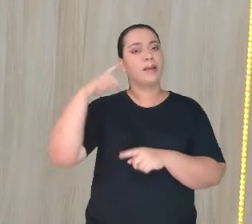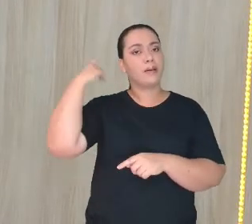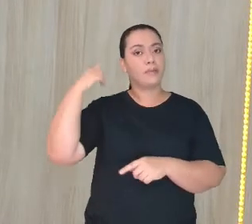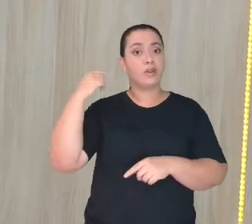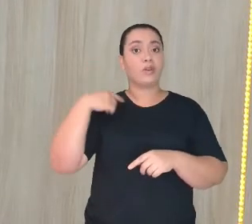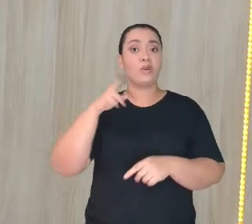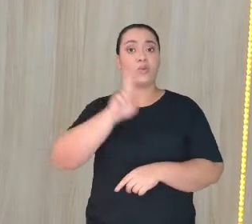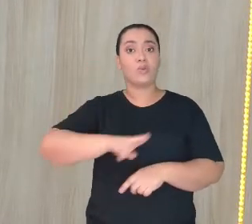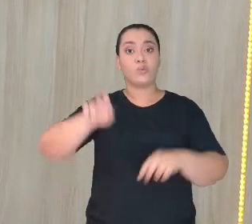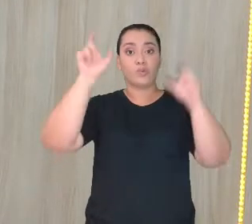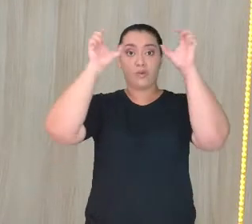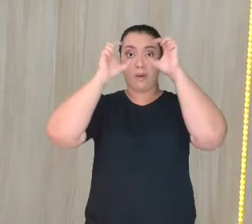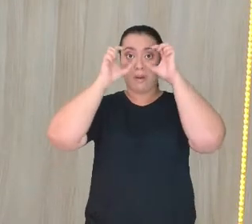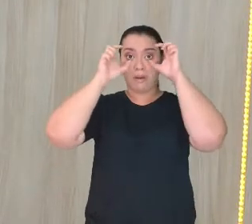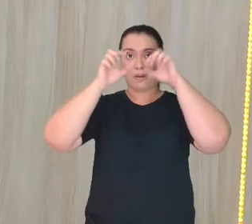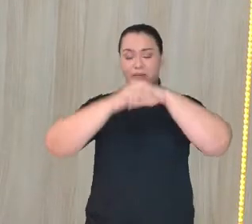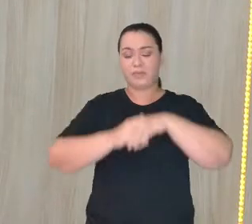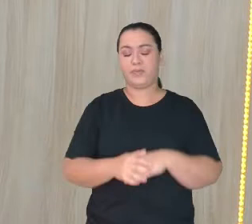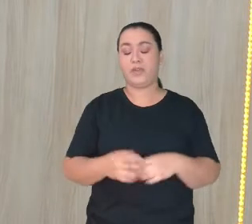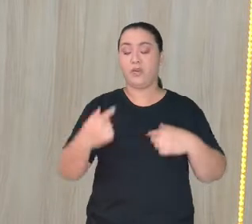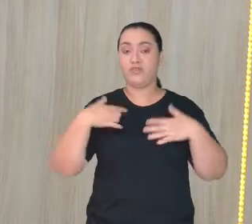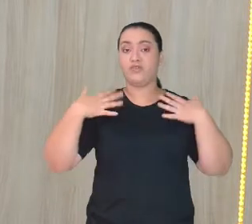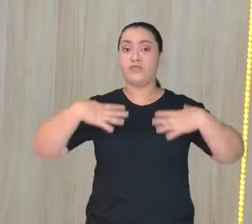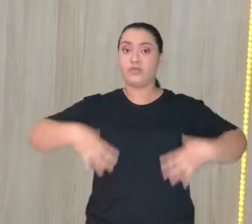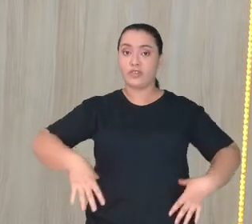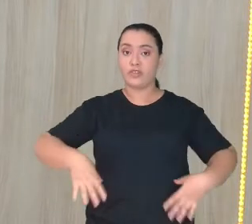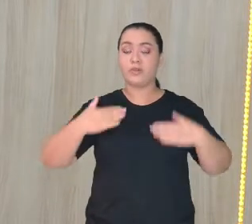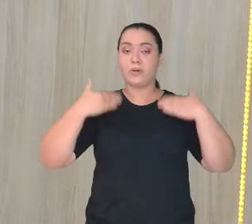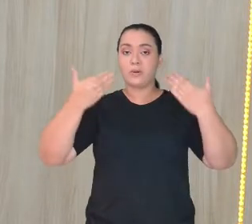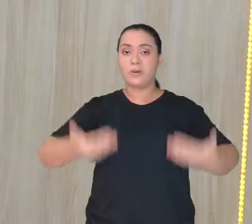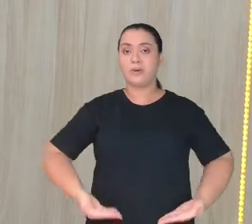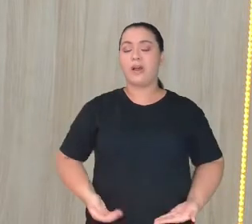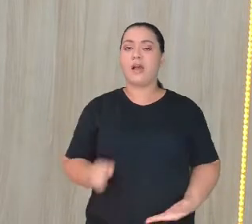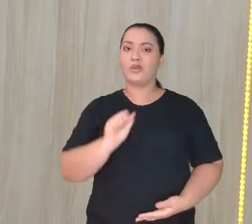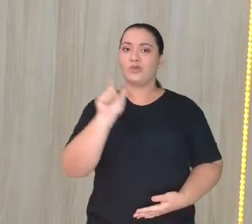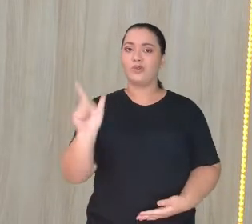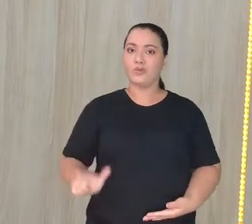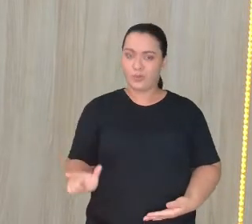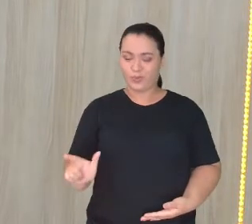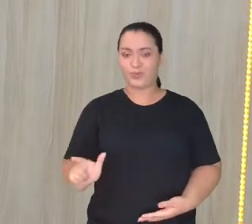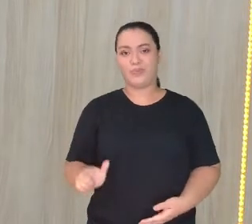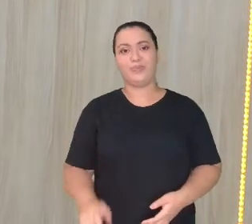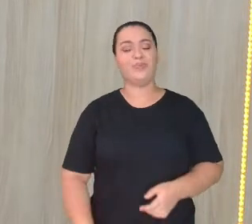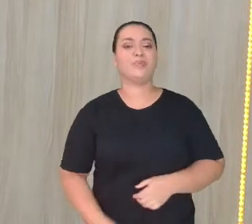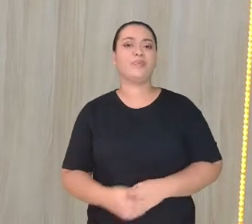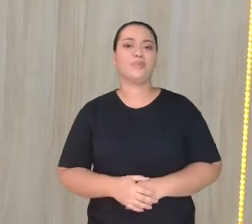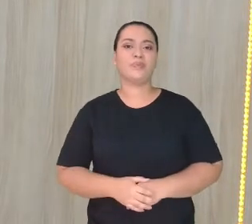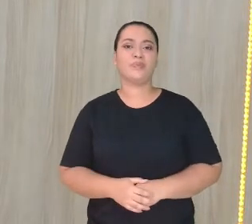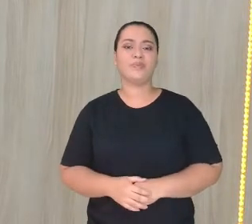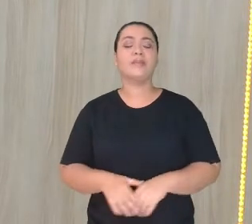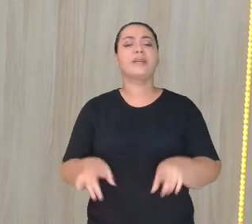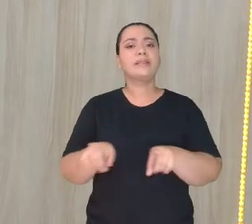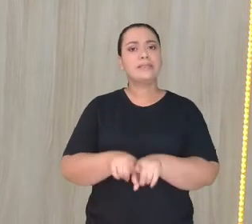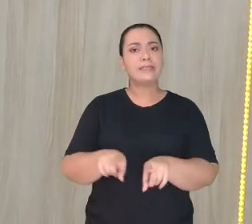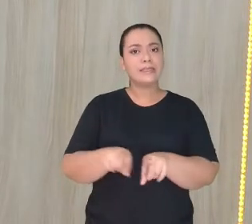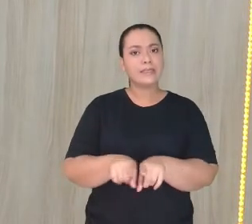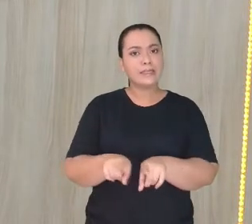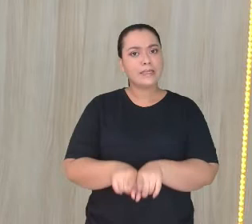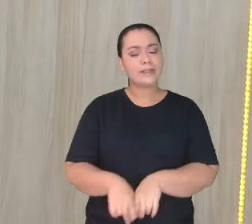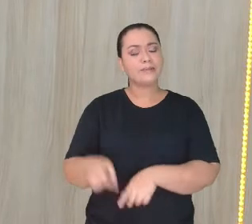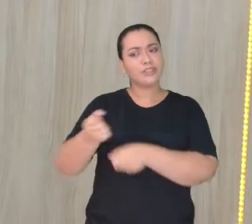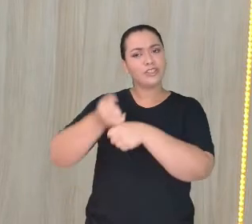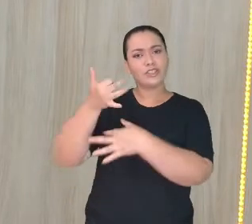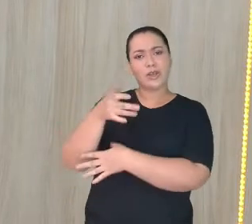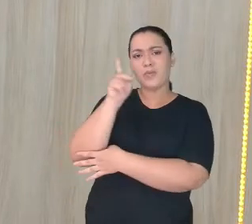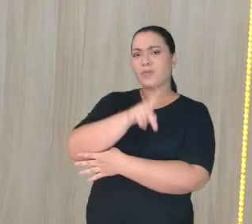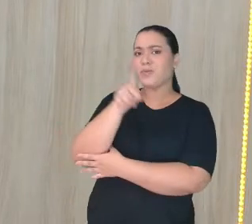óculos redondo. Hoje eu estou com um vestido e uma blusa azul por cima, tá? E também temos aqui no chat a nossa